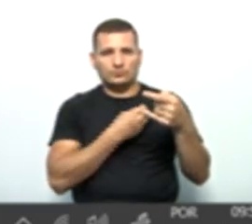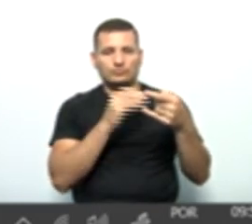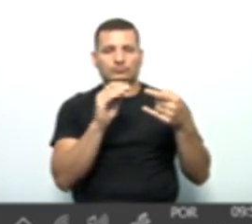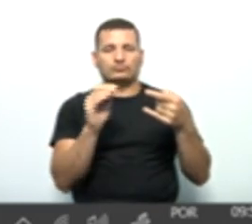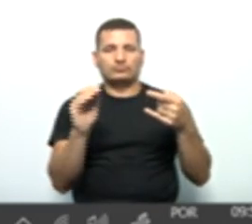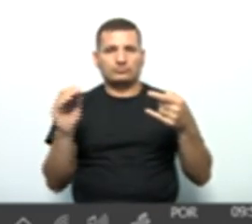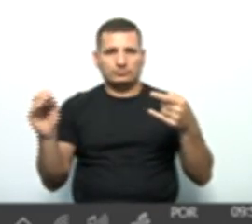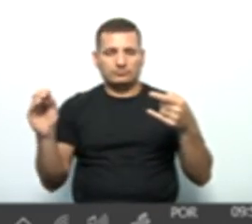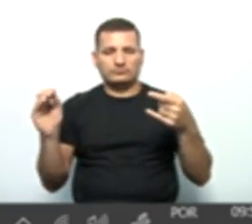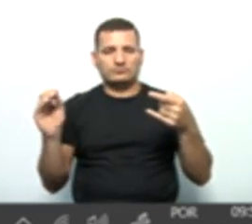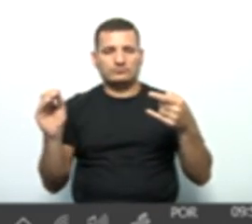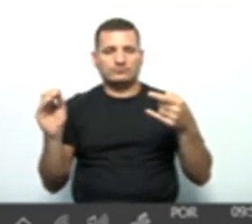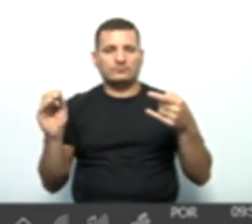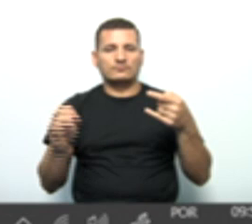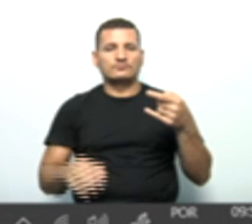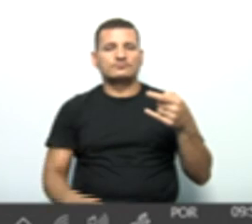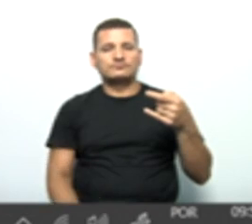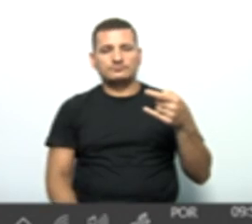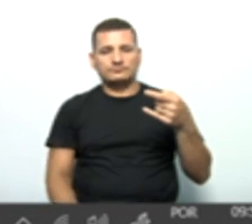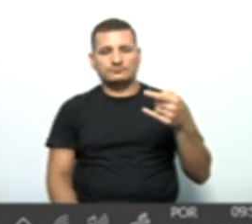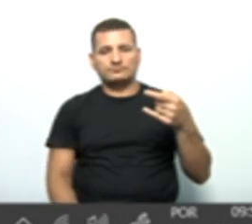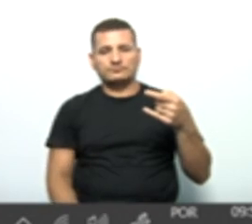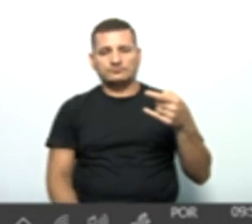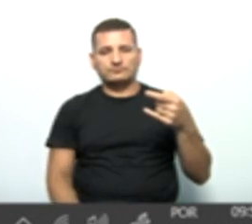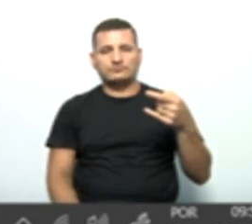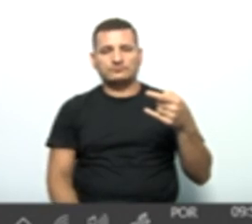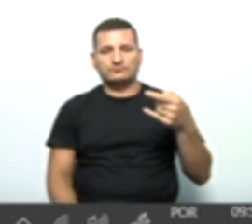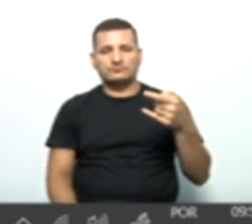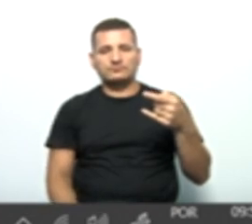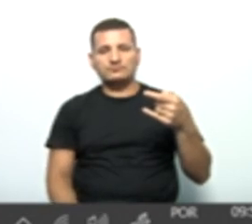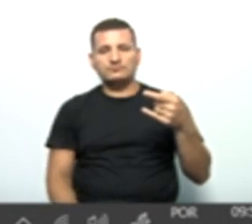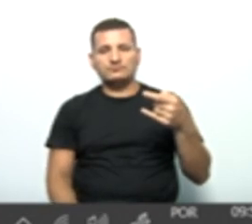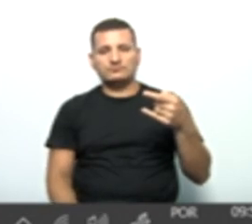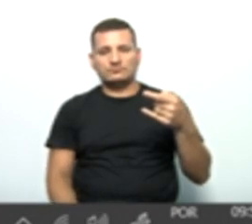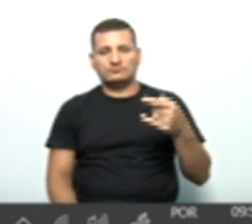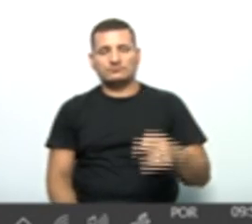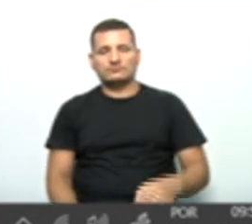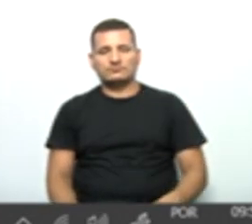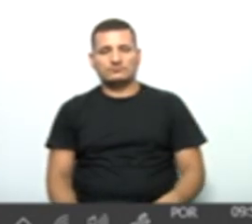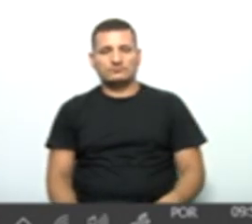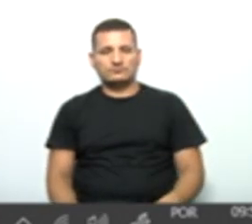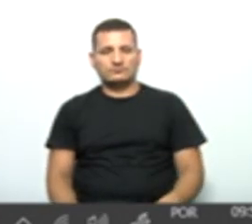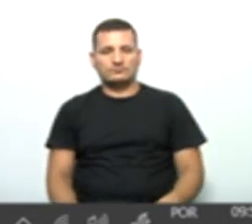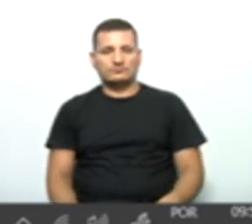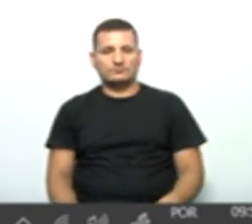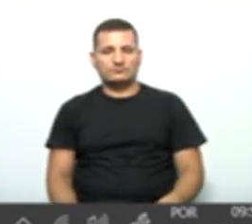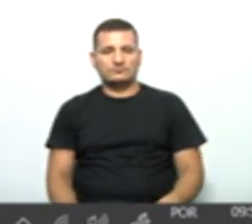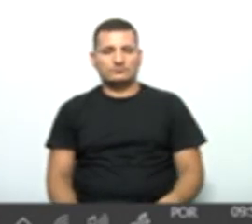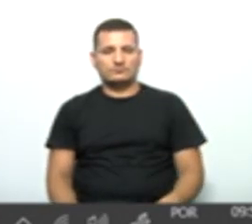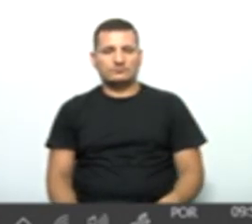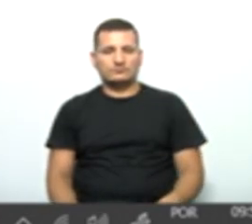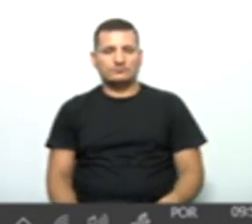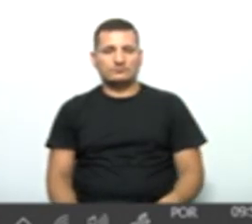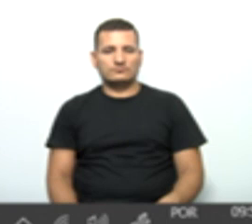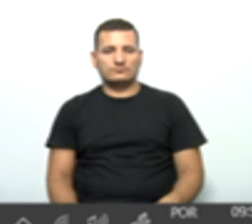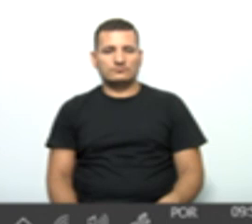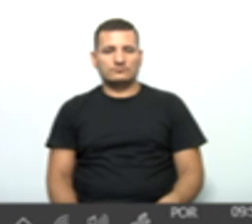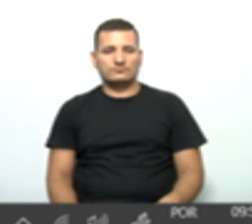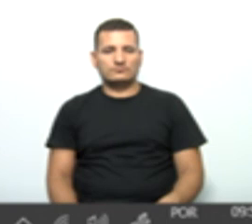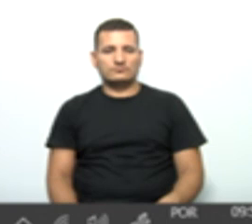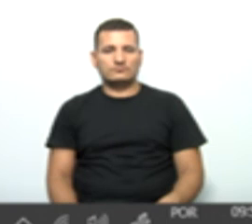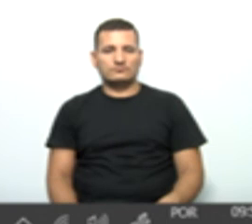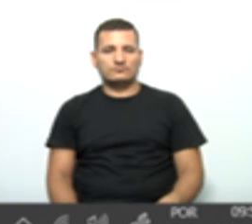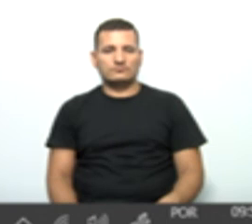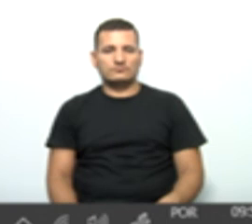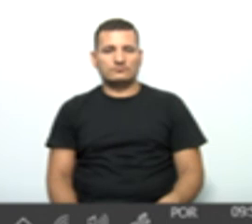que mostra e receba 4 elementos. Então eu mostrei aqui para vocês 4 elementos. E aí que mostre todas as posições. Estou mostrando